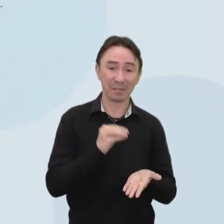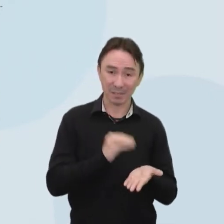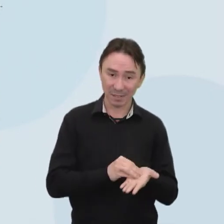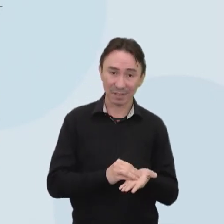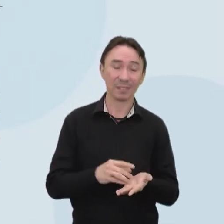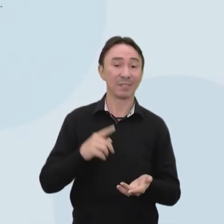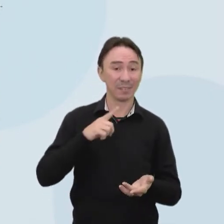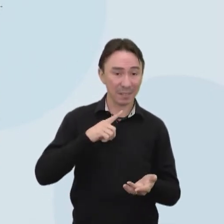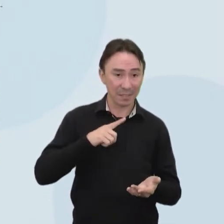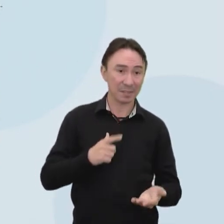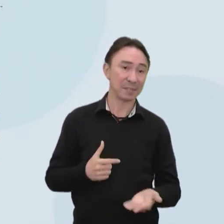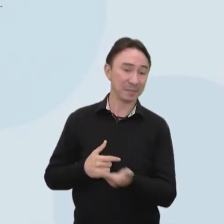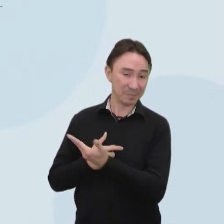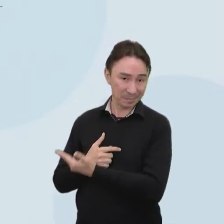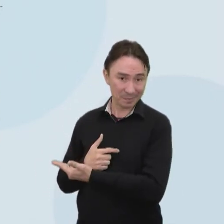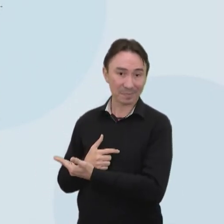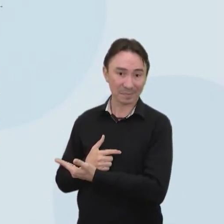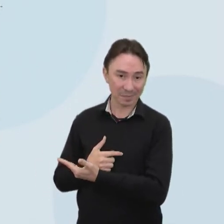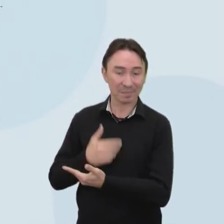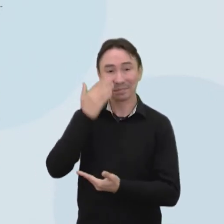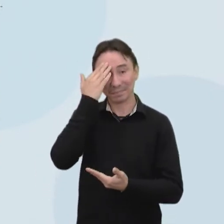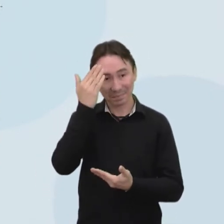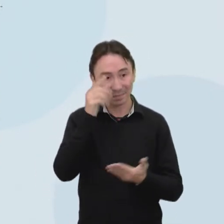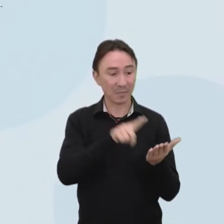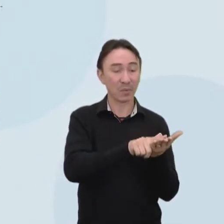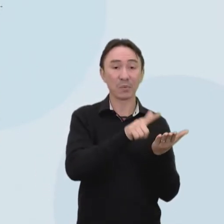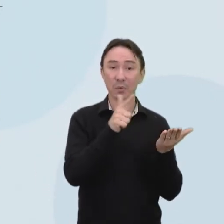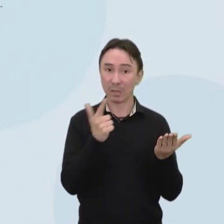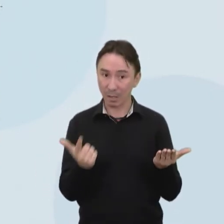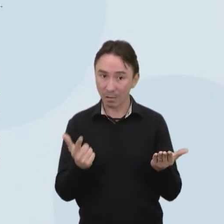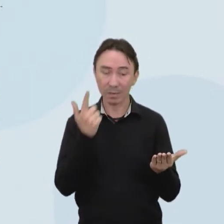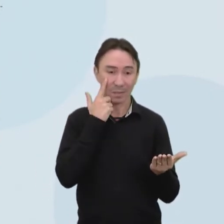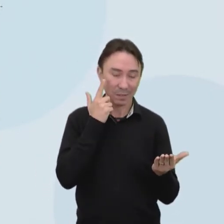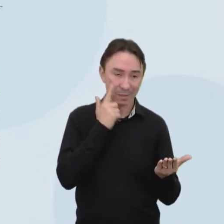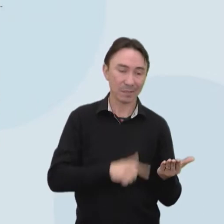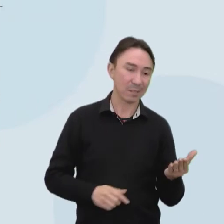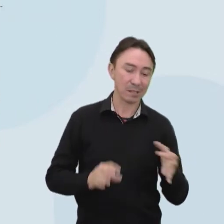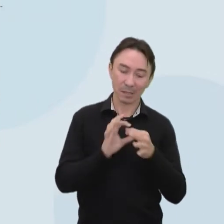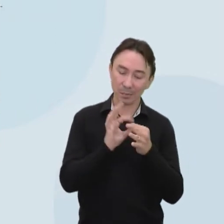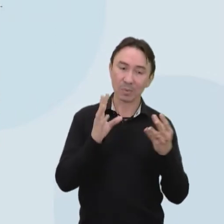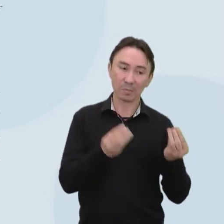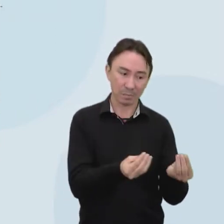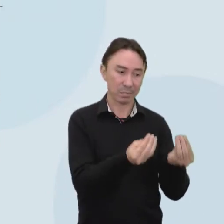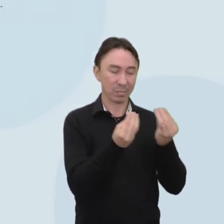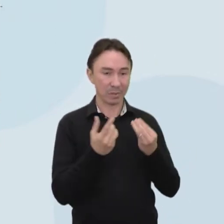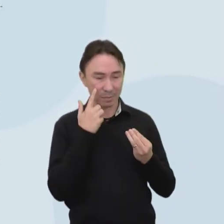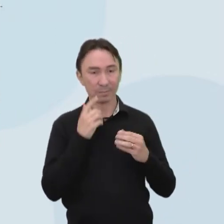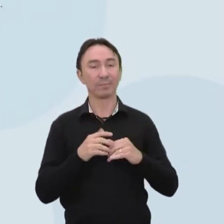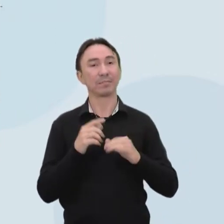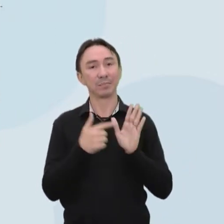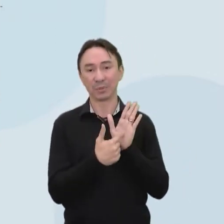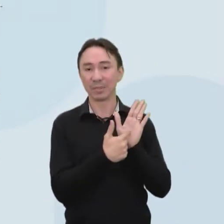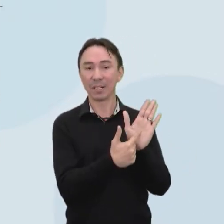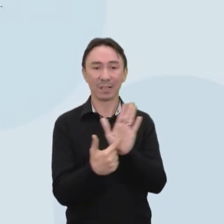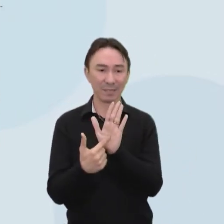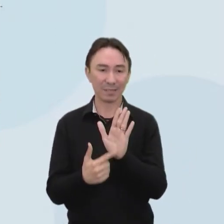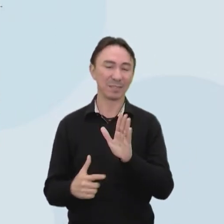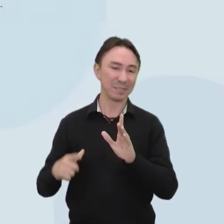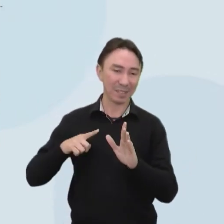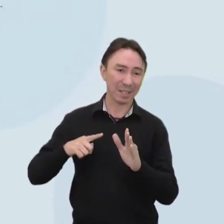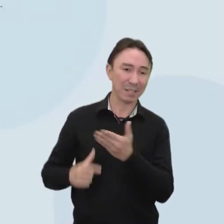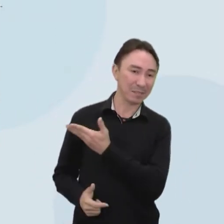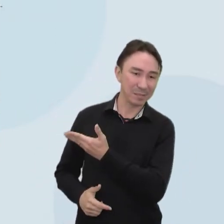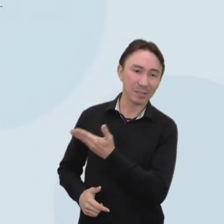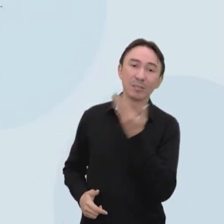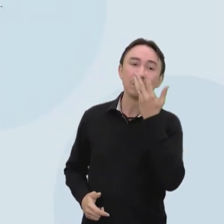que liberou, né, esse material para a gente. Então, a gente vê nessa imagem crianças, possivelmente ali numa comunidade, né, porque a gente vê ao